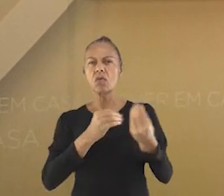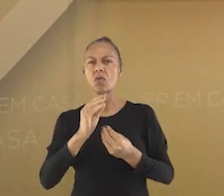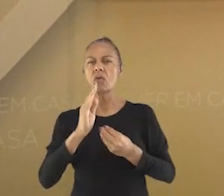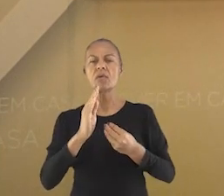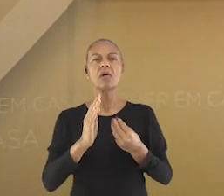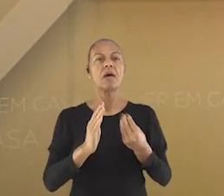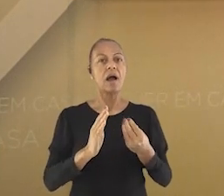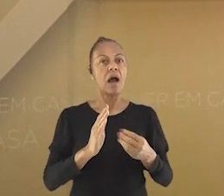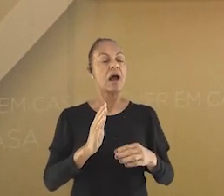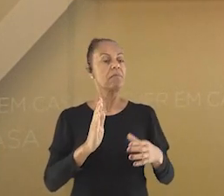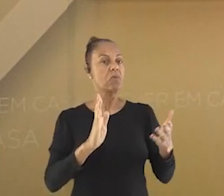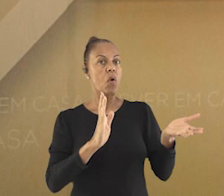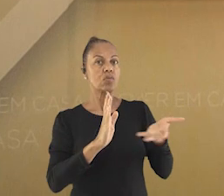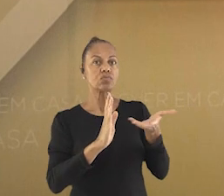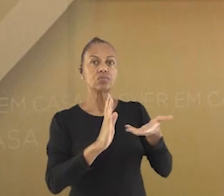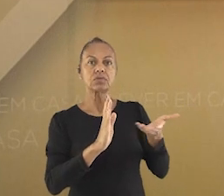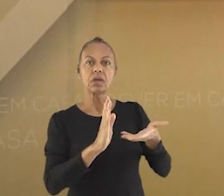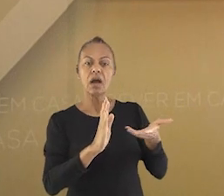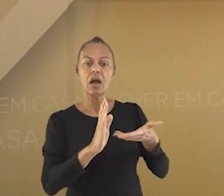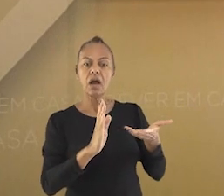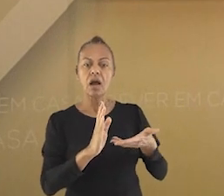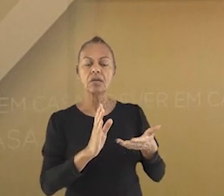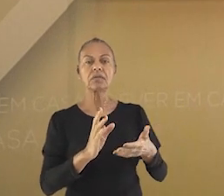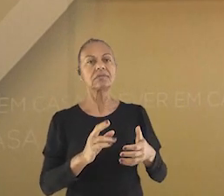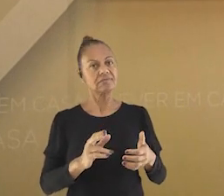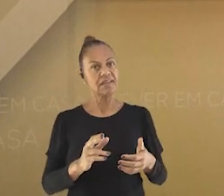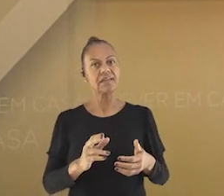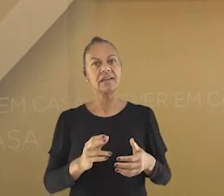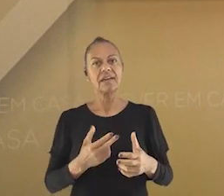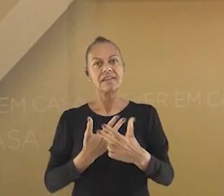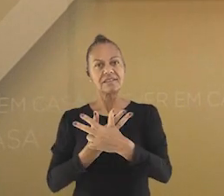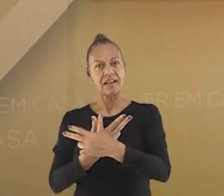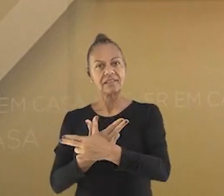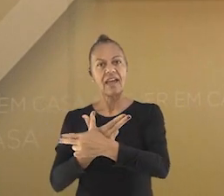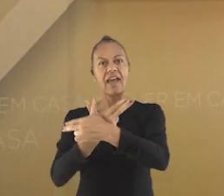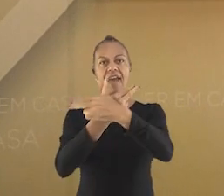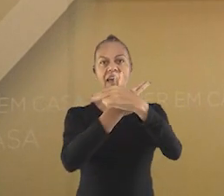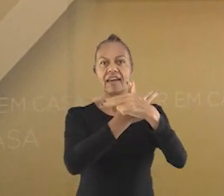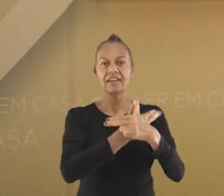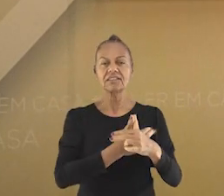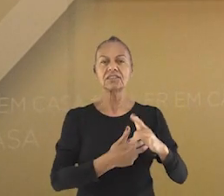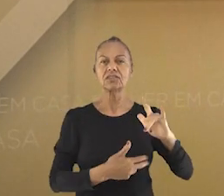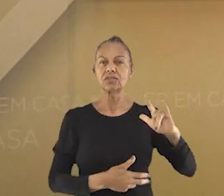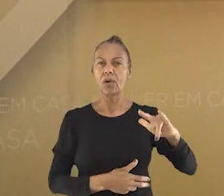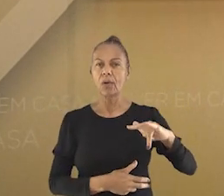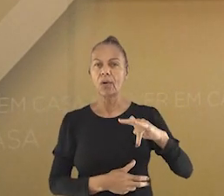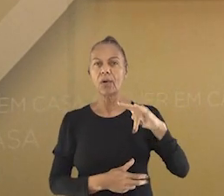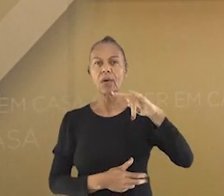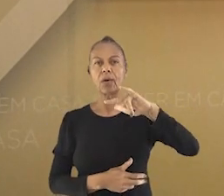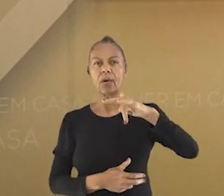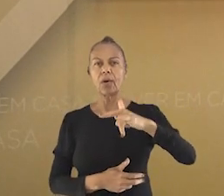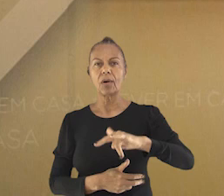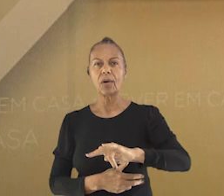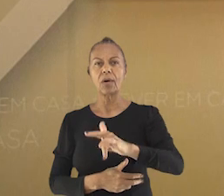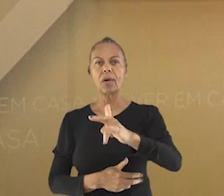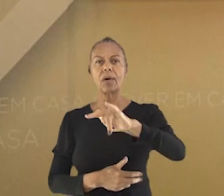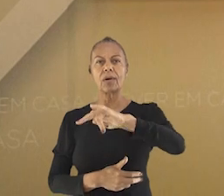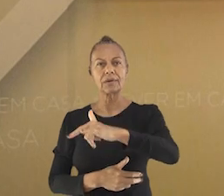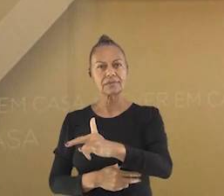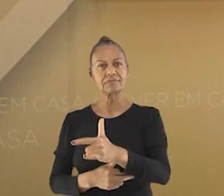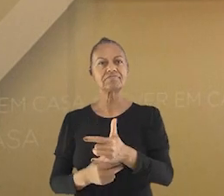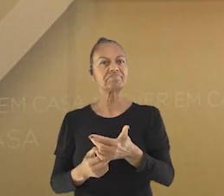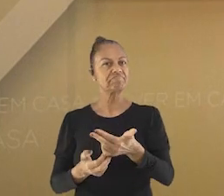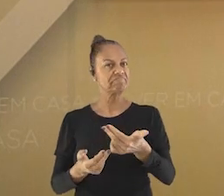via sensores, satélites, drones e outros equipamentos. Mas a capacidade